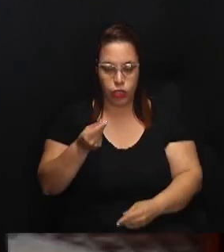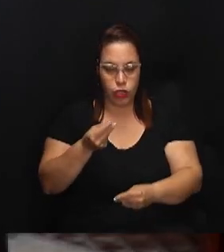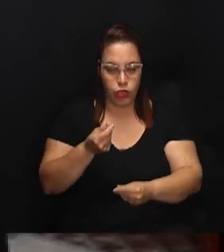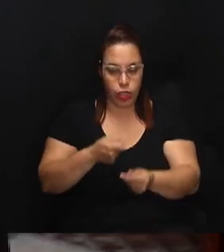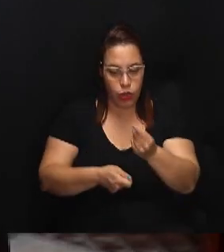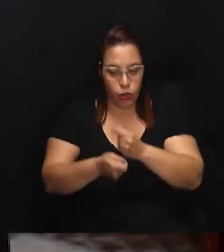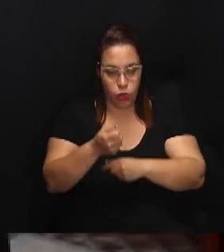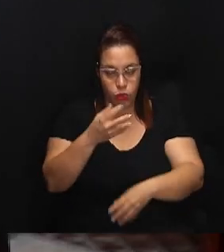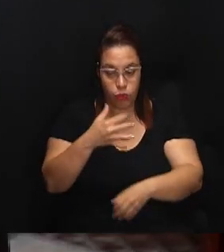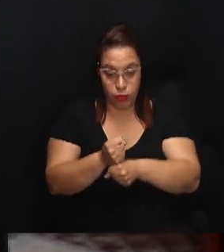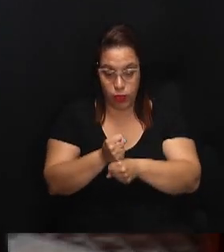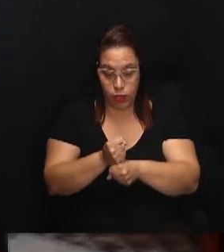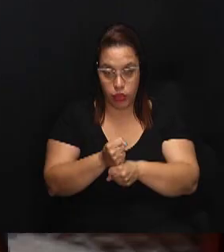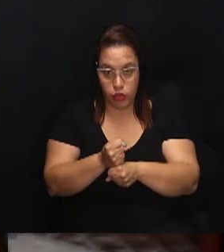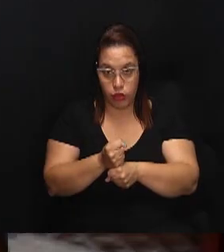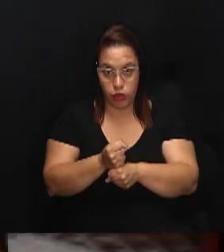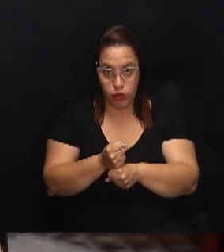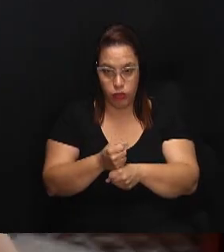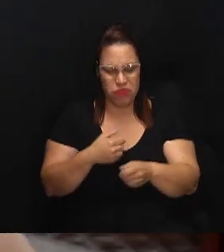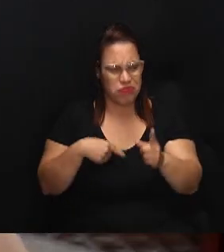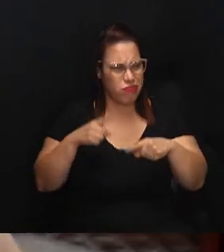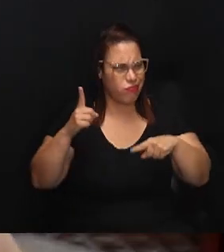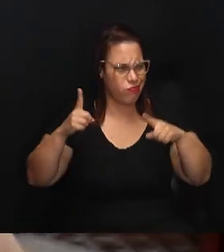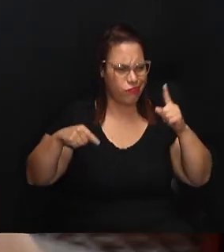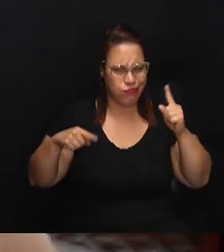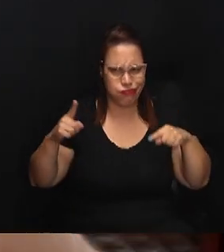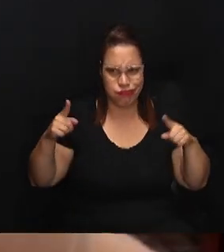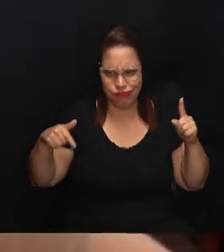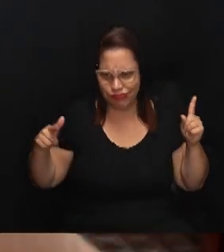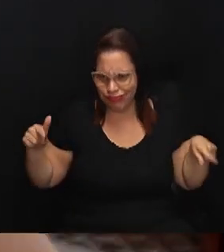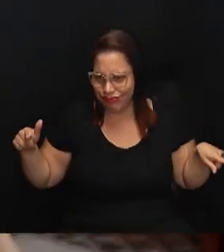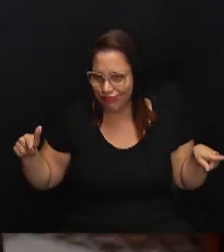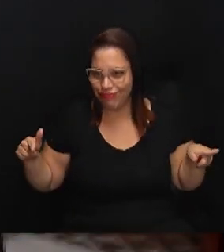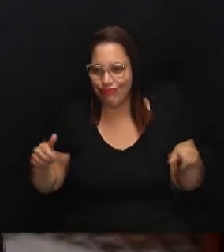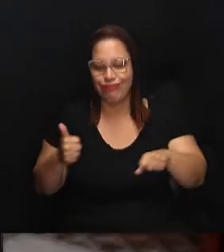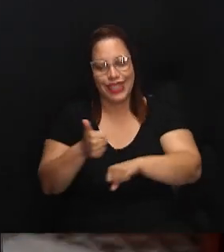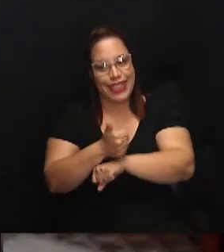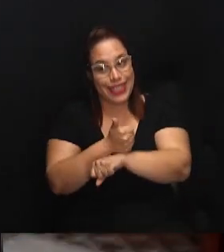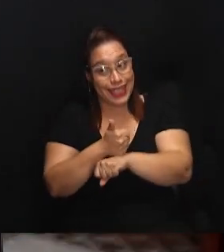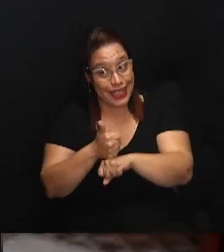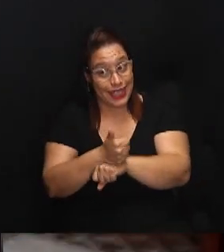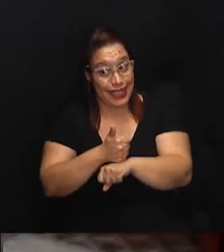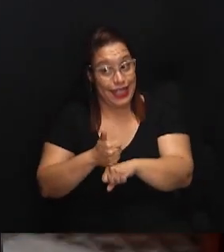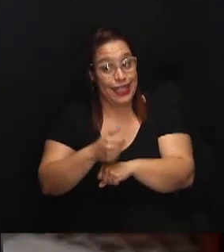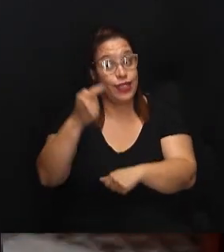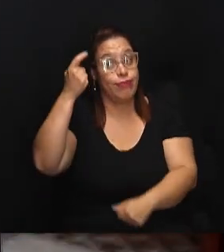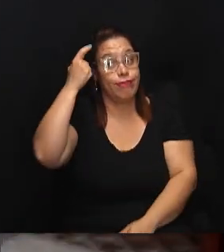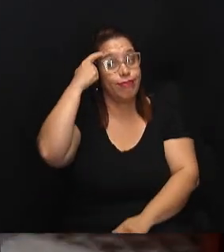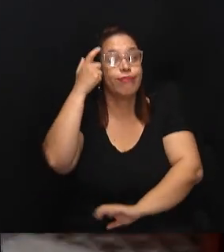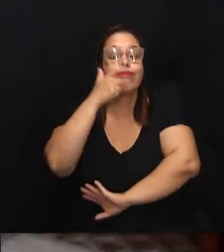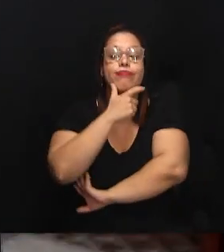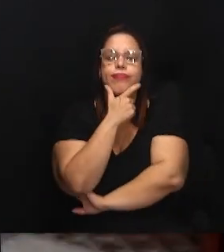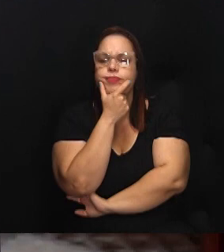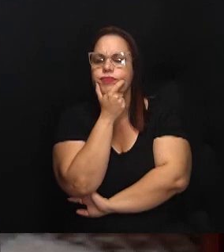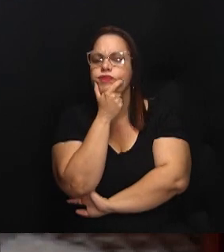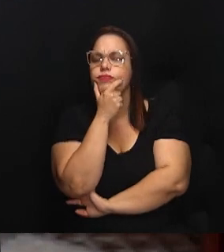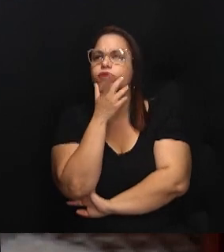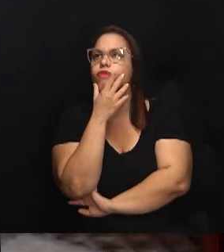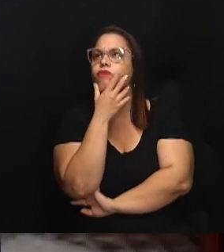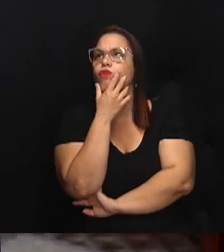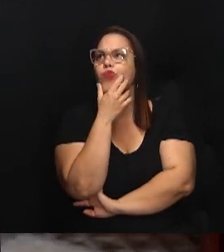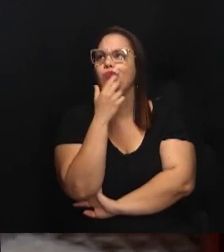sociólogos, economistas, enfim, com uma variedade muito grande de pessoas e pensar de uma